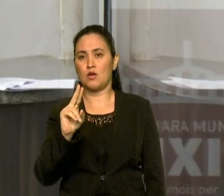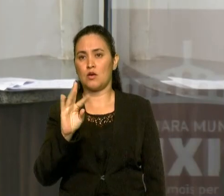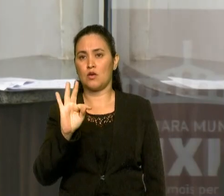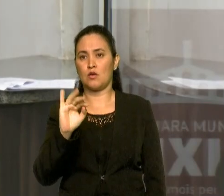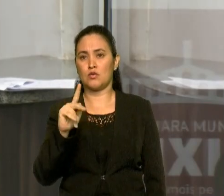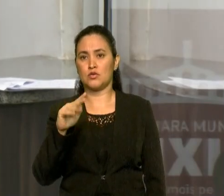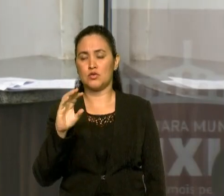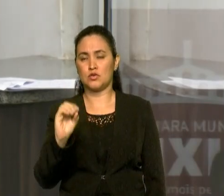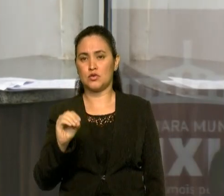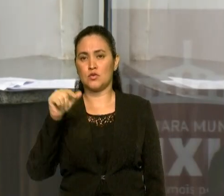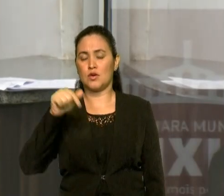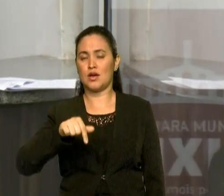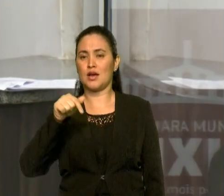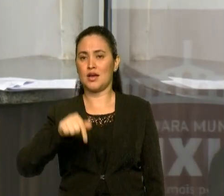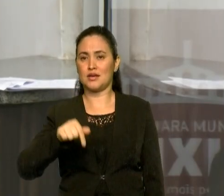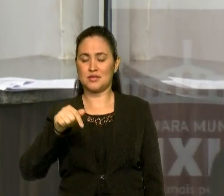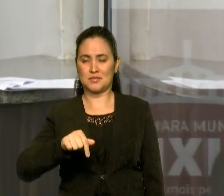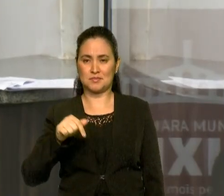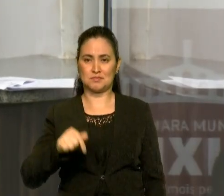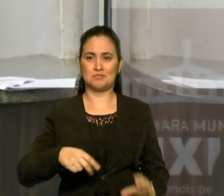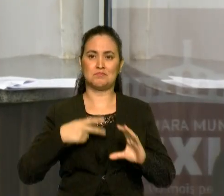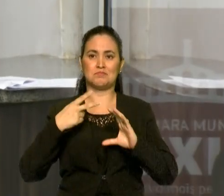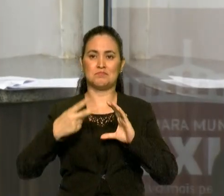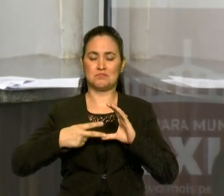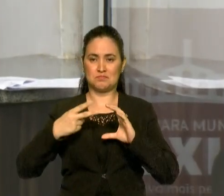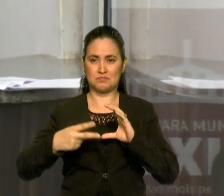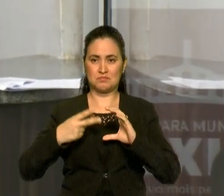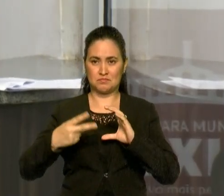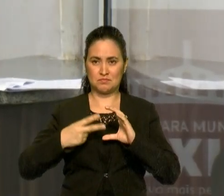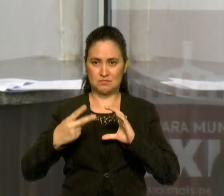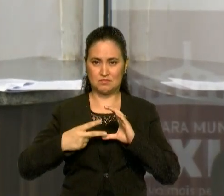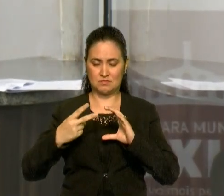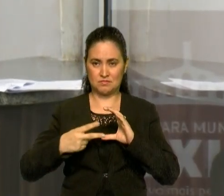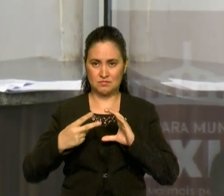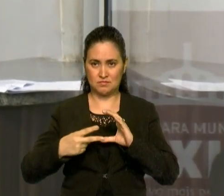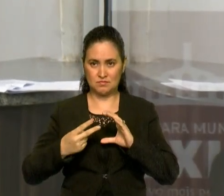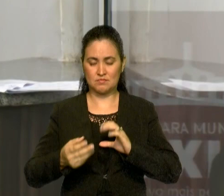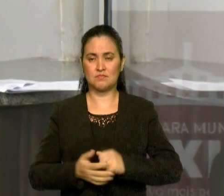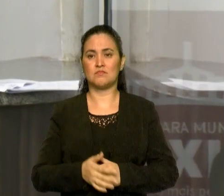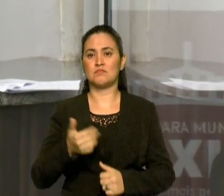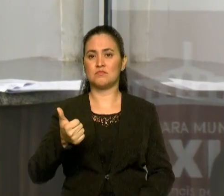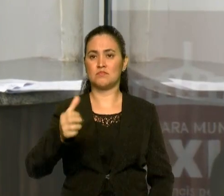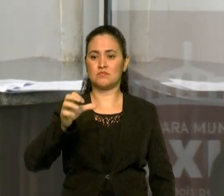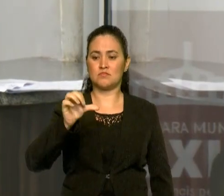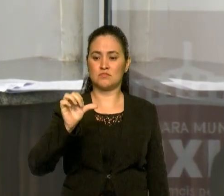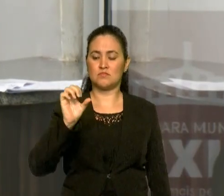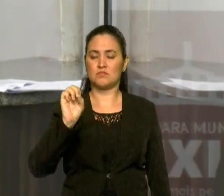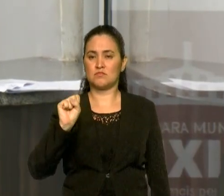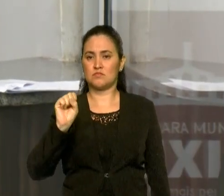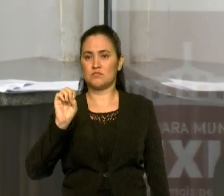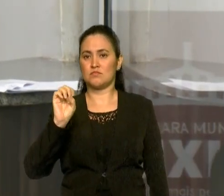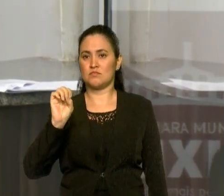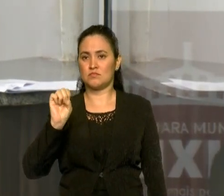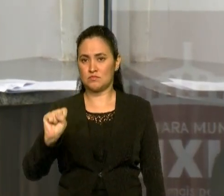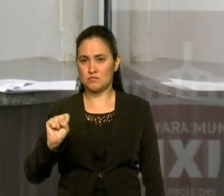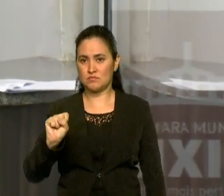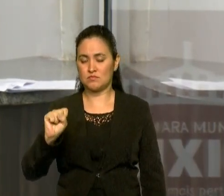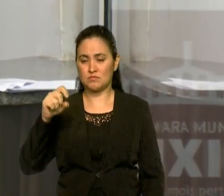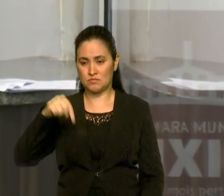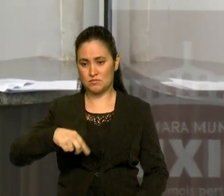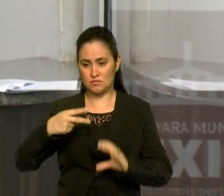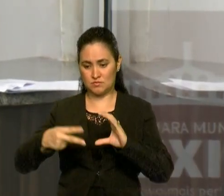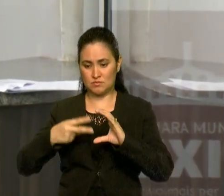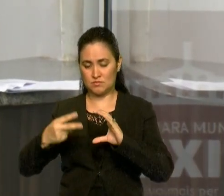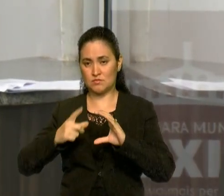Lobão. Em 1988, esta Câmara foi agraciada com três grandes